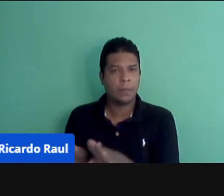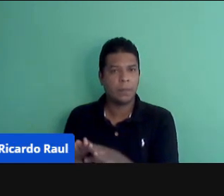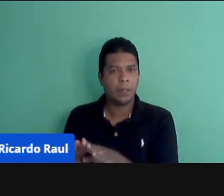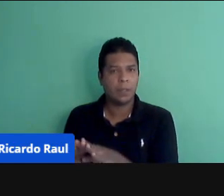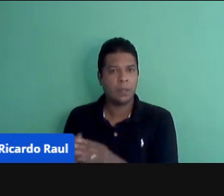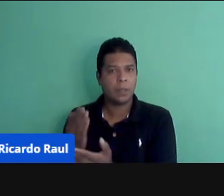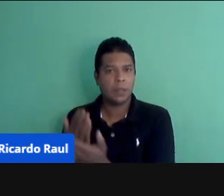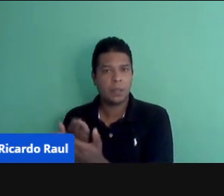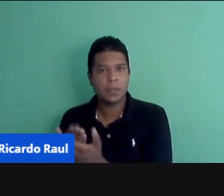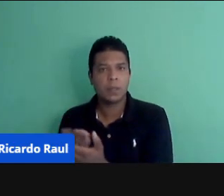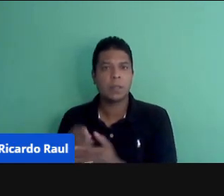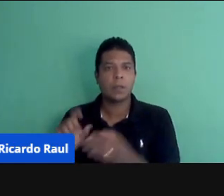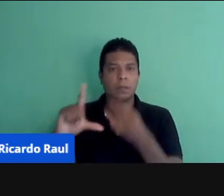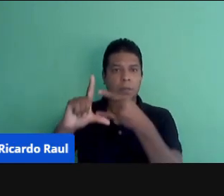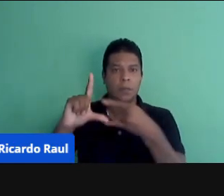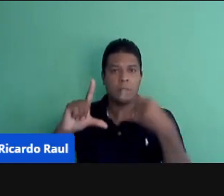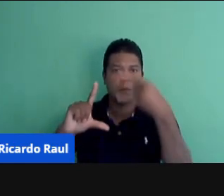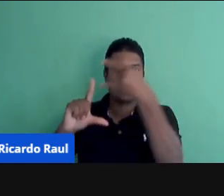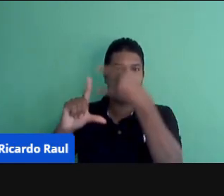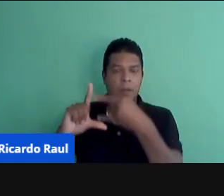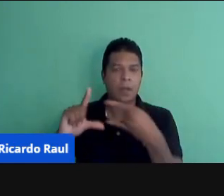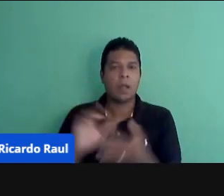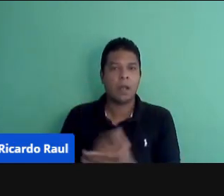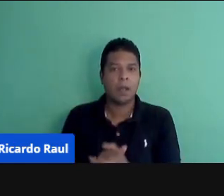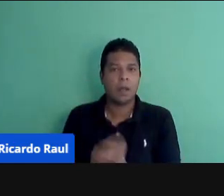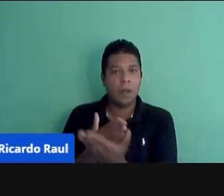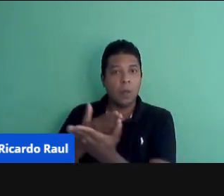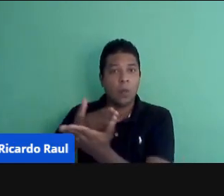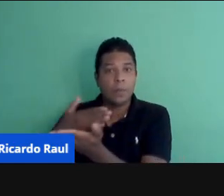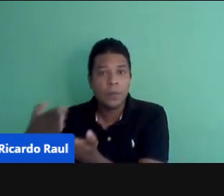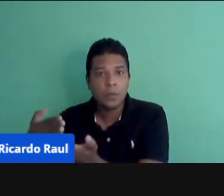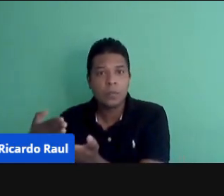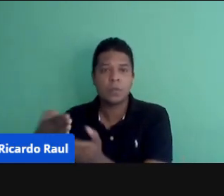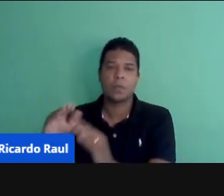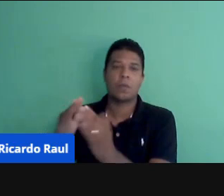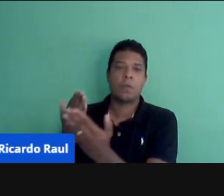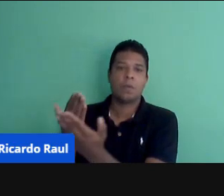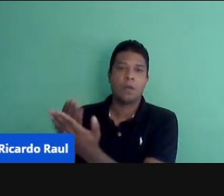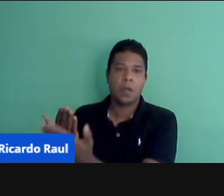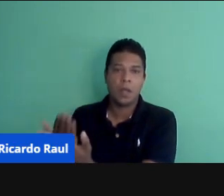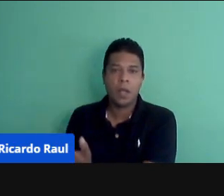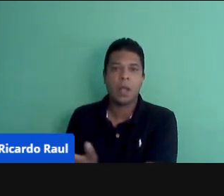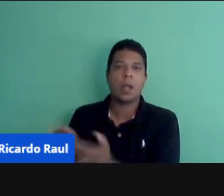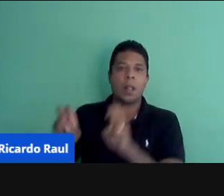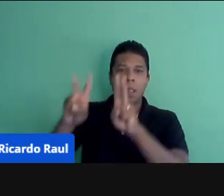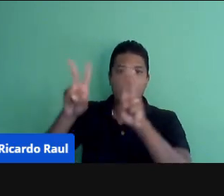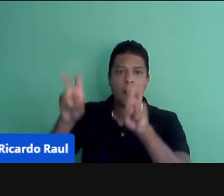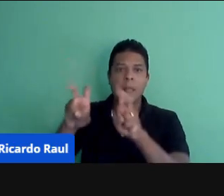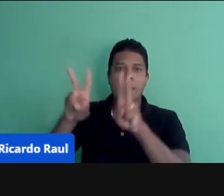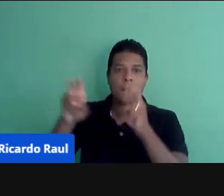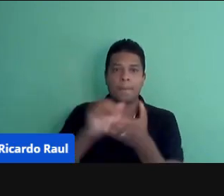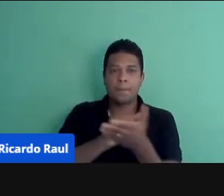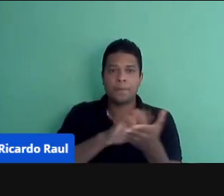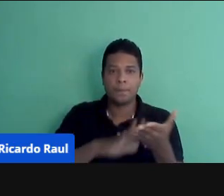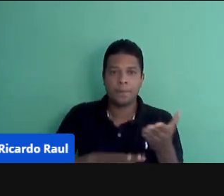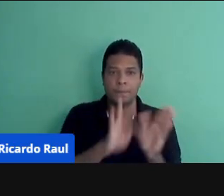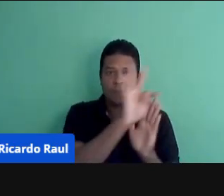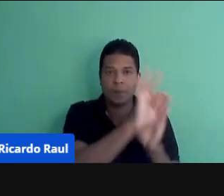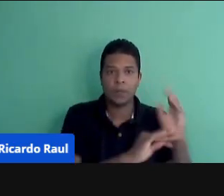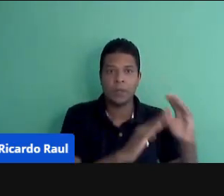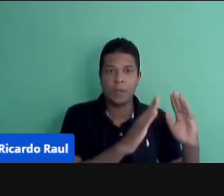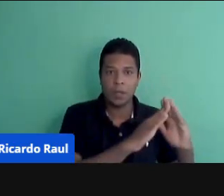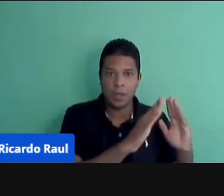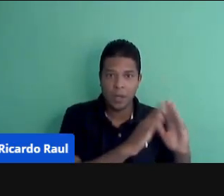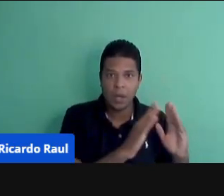No Google Meet, nós temos a pauta da aula. A aula iniciou, vamos tratar sobre este assunto, a atividade é essa, a tarefa de casa é essa,